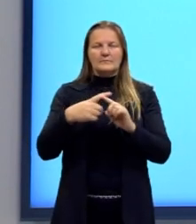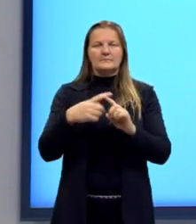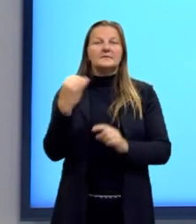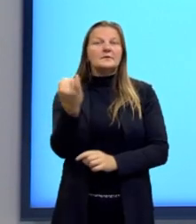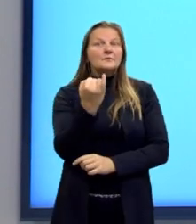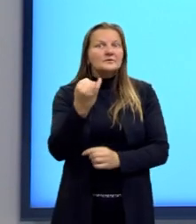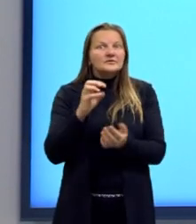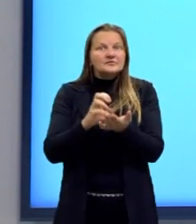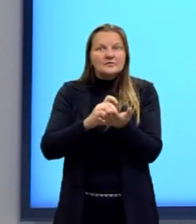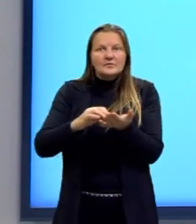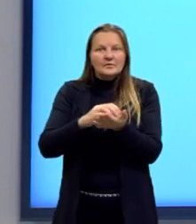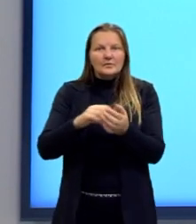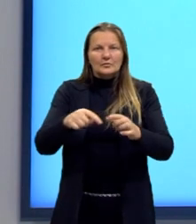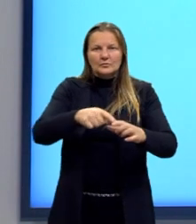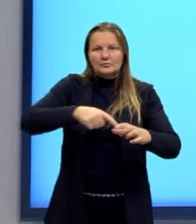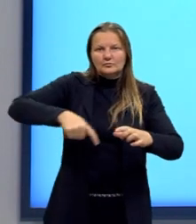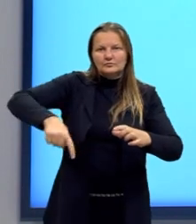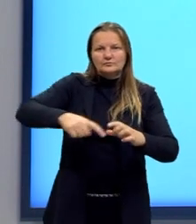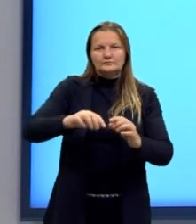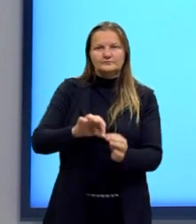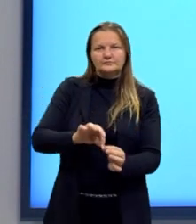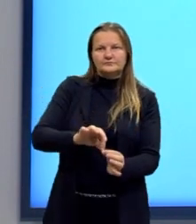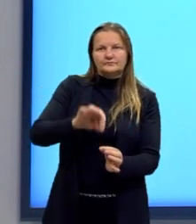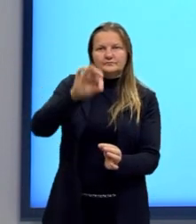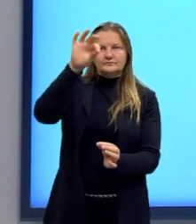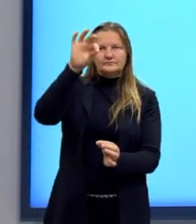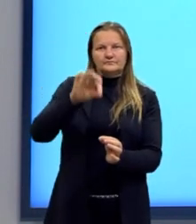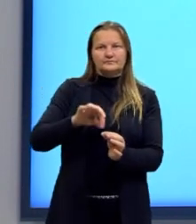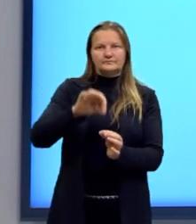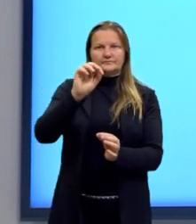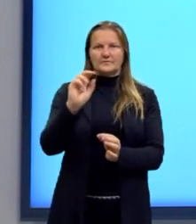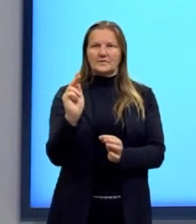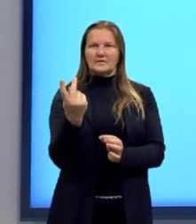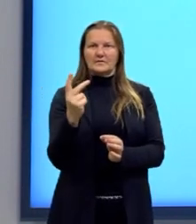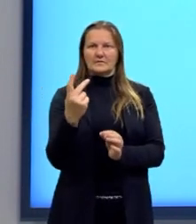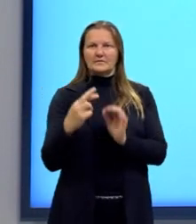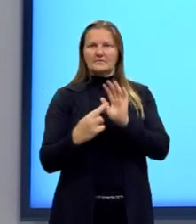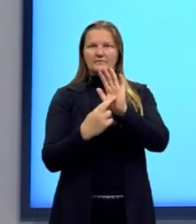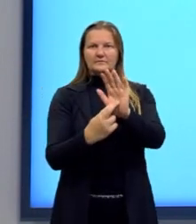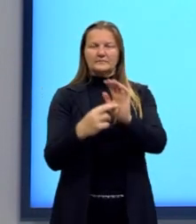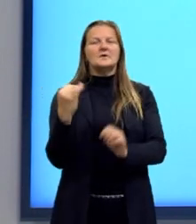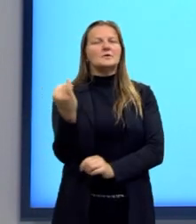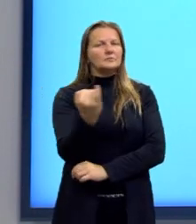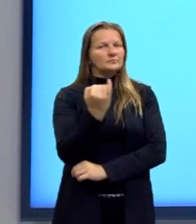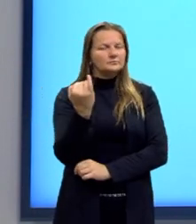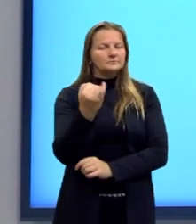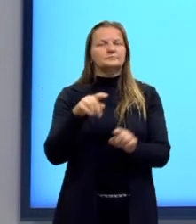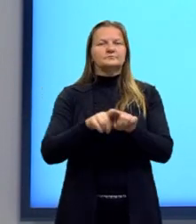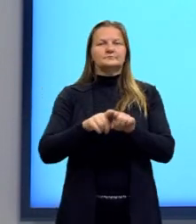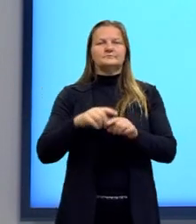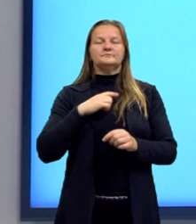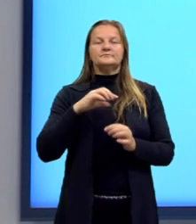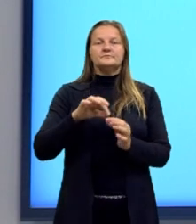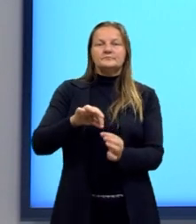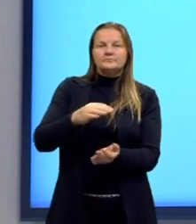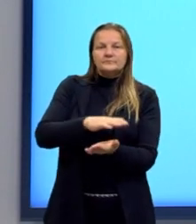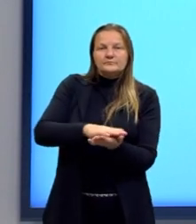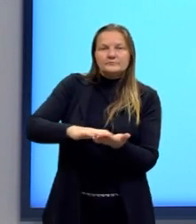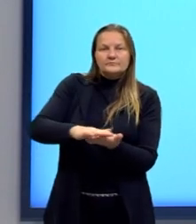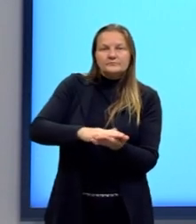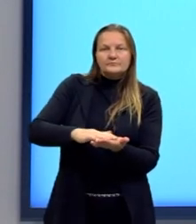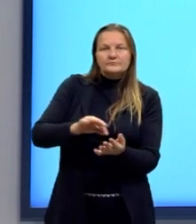além do raio da base altura representada por H também elemento importante pois ela liga